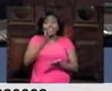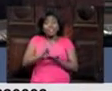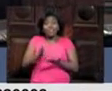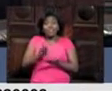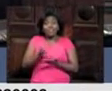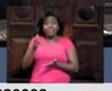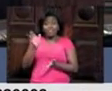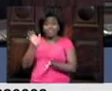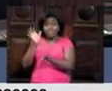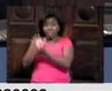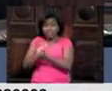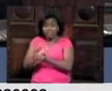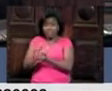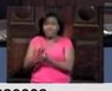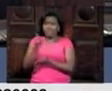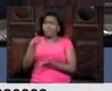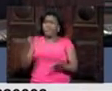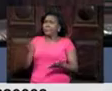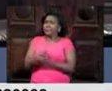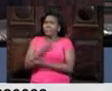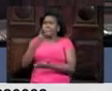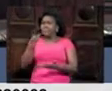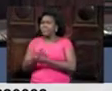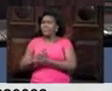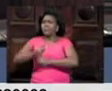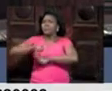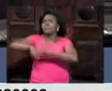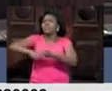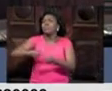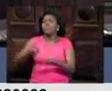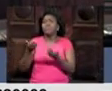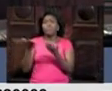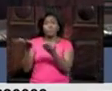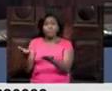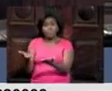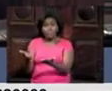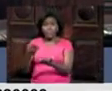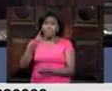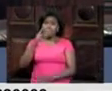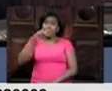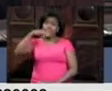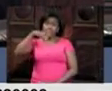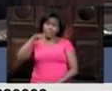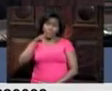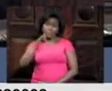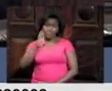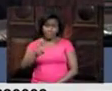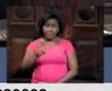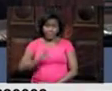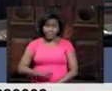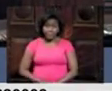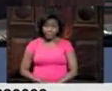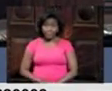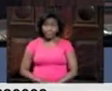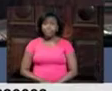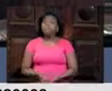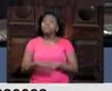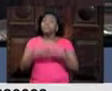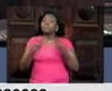o partido golpista que se transformou o atual PMDB, seu sucedâneo.